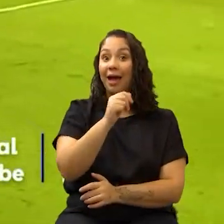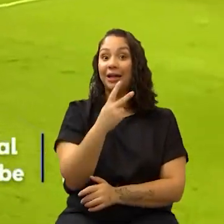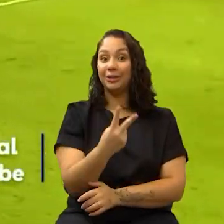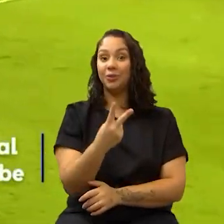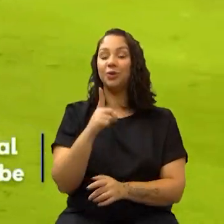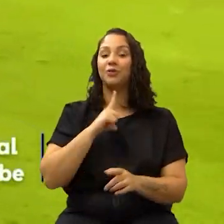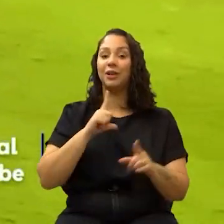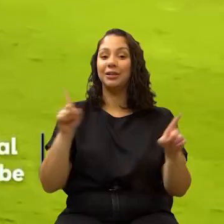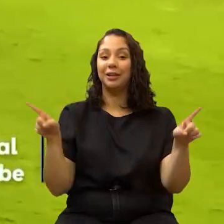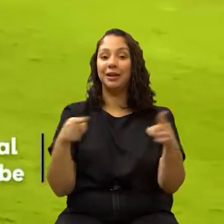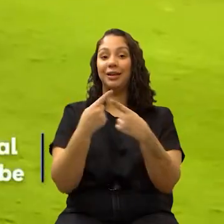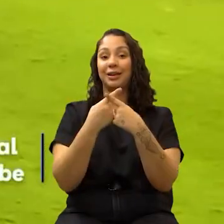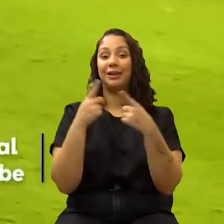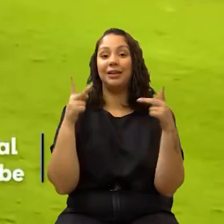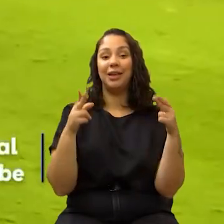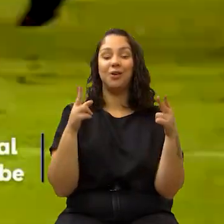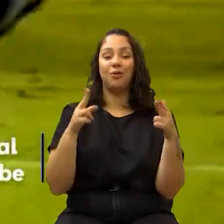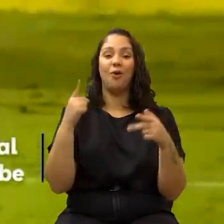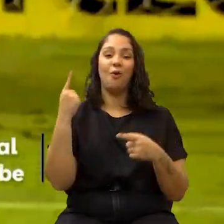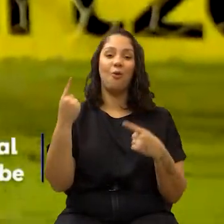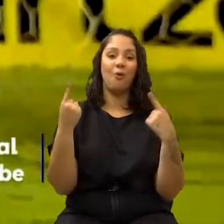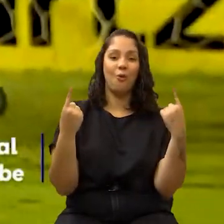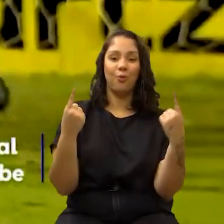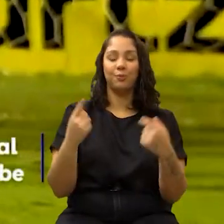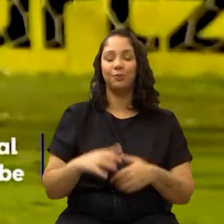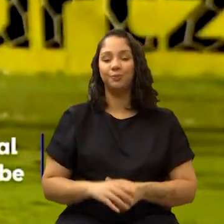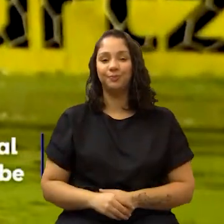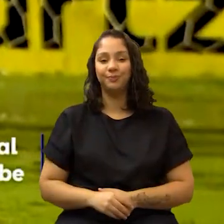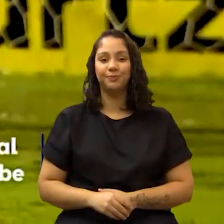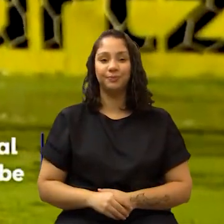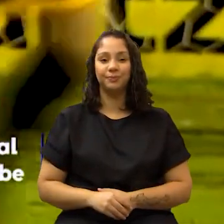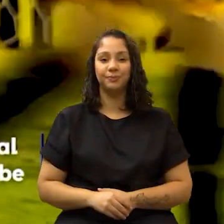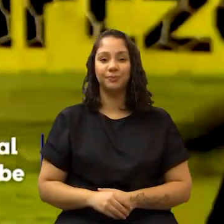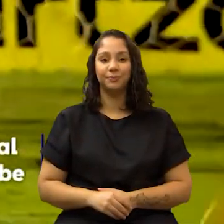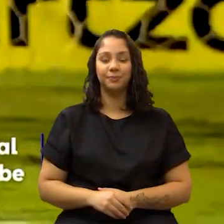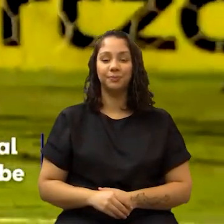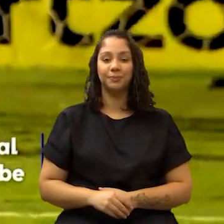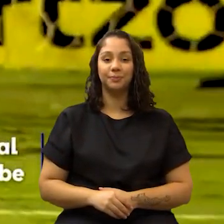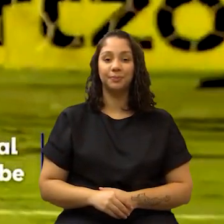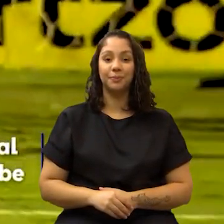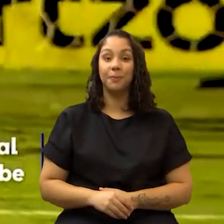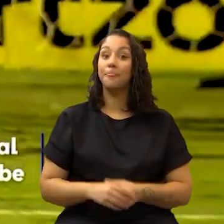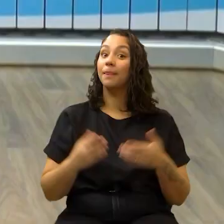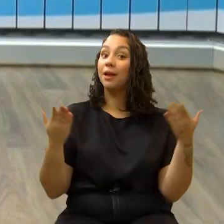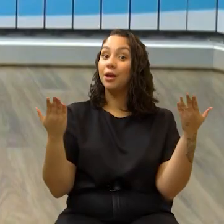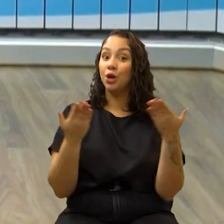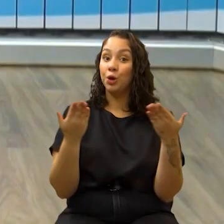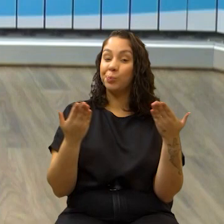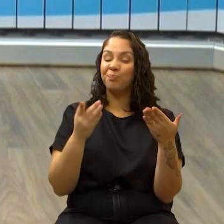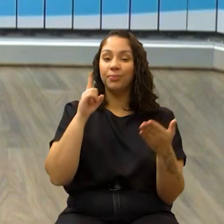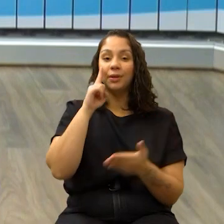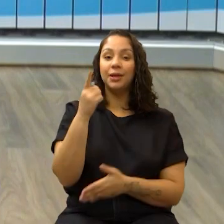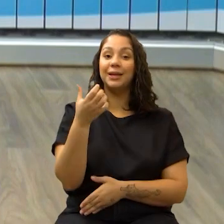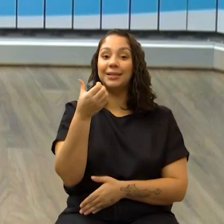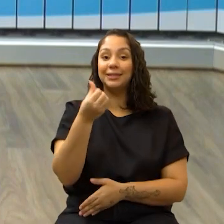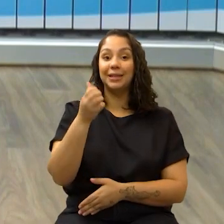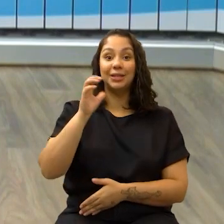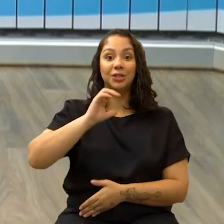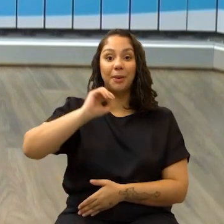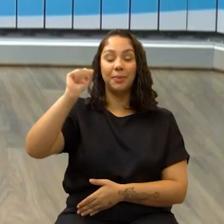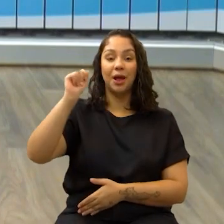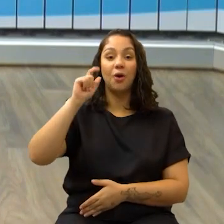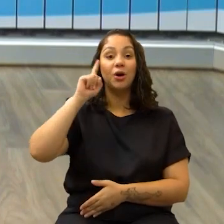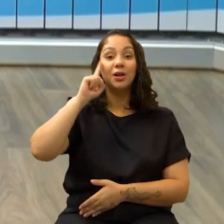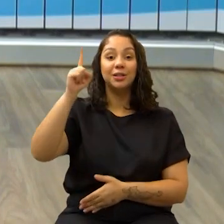da 2 em Campinas. Final, Novo Horizontino 1, Ponte Preta também 1. E hoje, 6